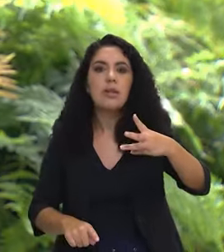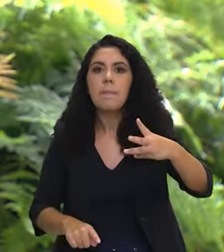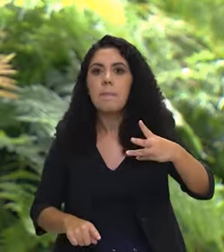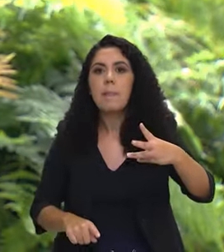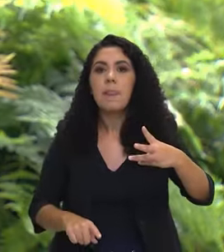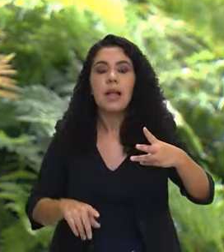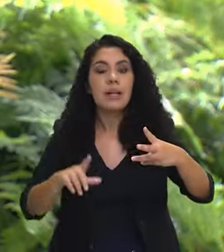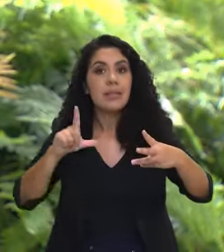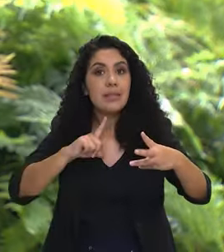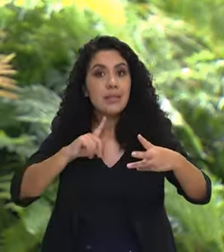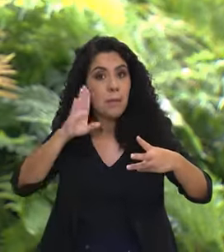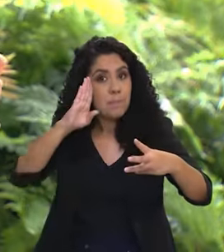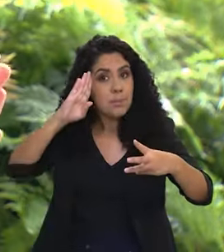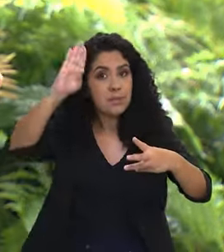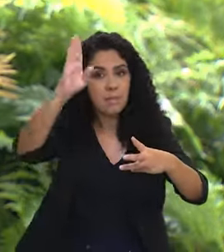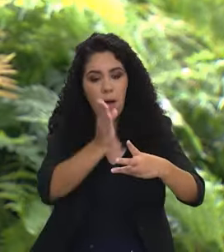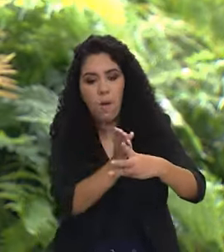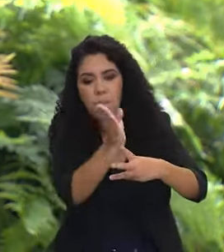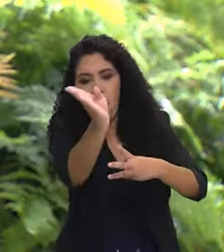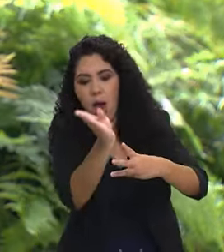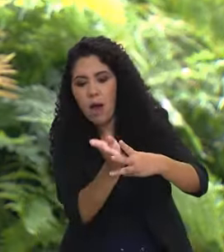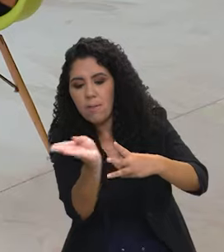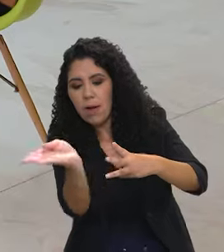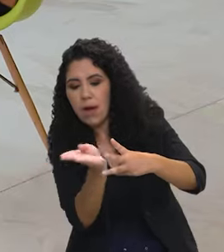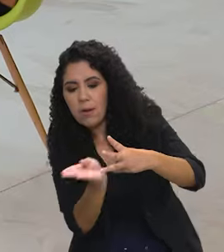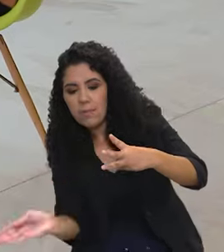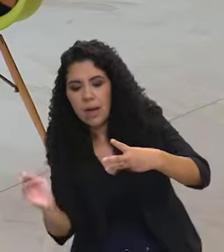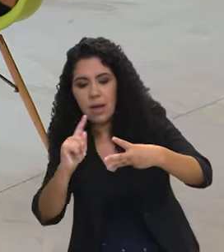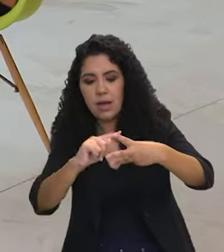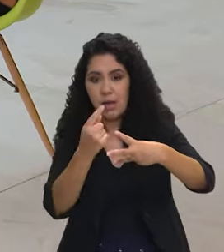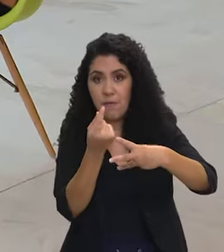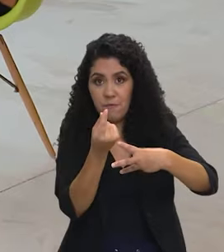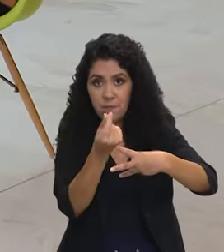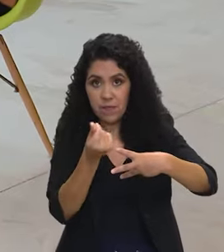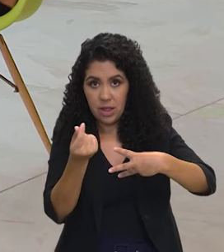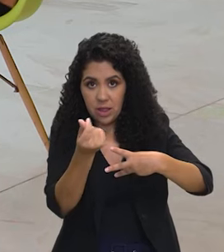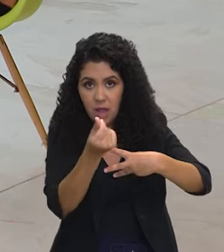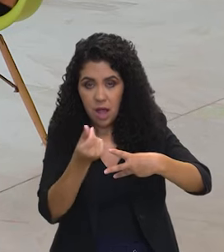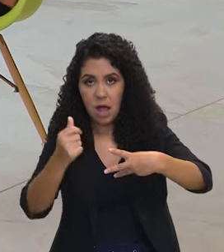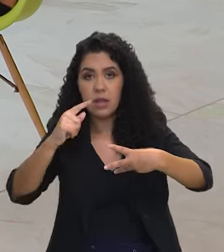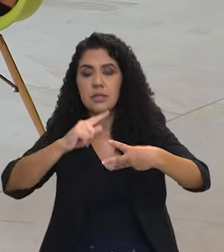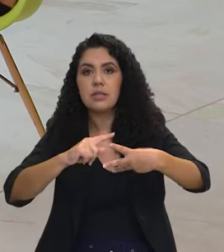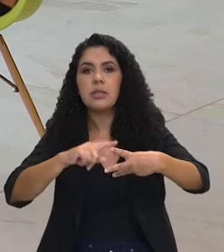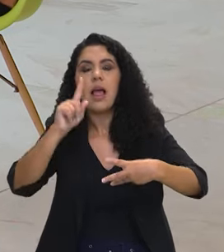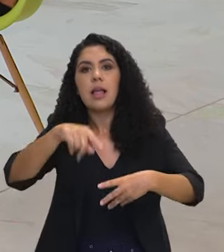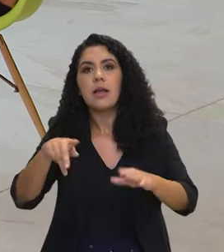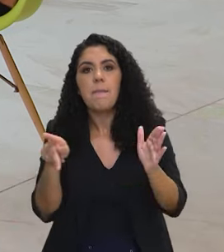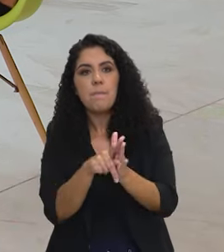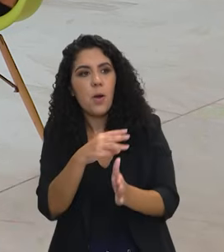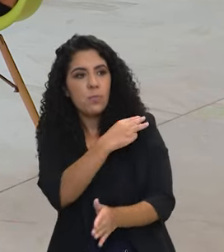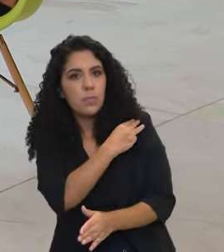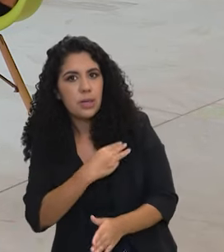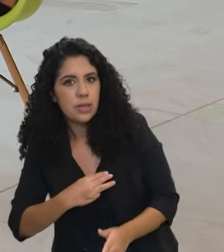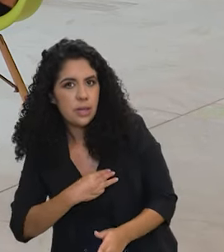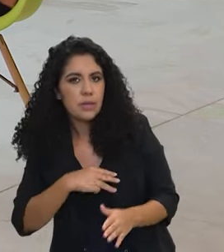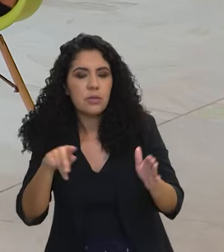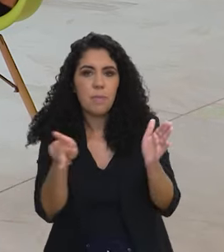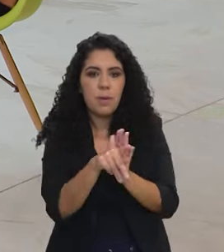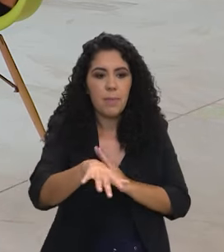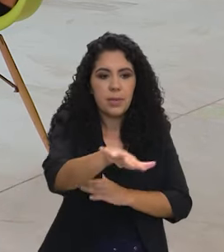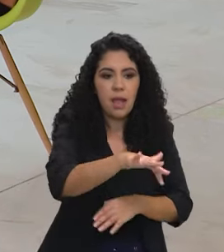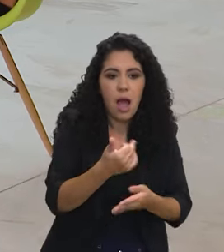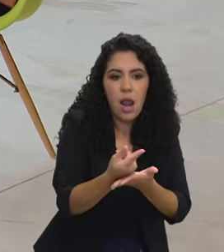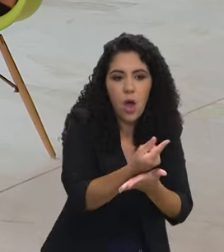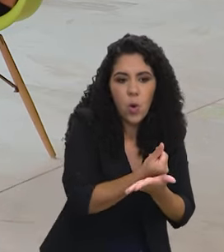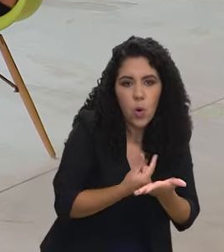terem claro, a gente tem duas grandes trilhas de trabalho. A trilha das finanças, onde se reunirão os ministros das finanças e os